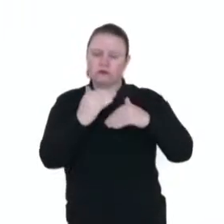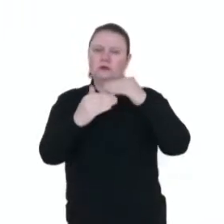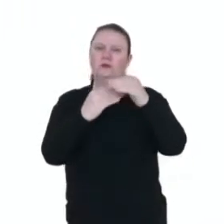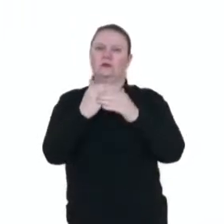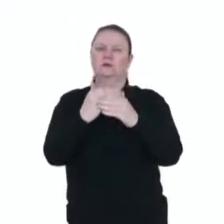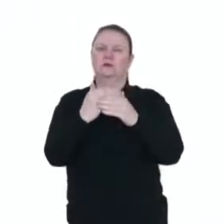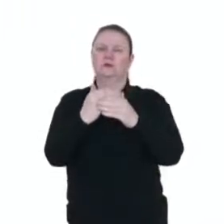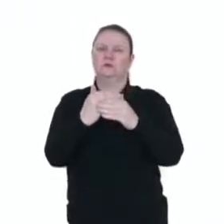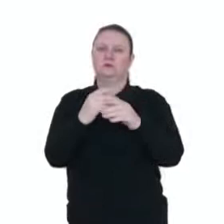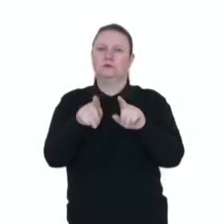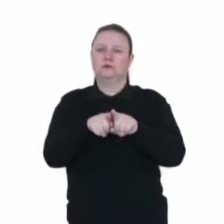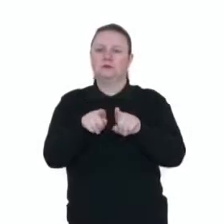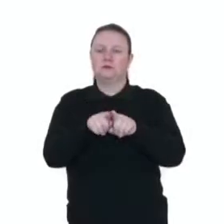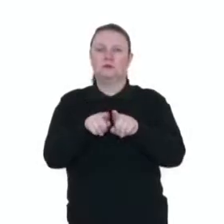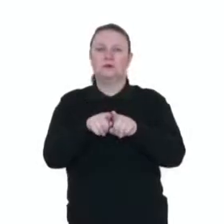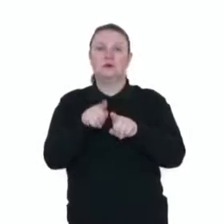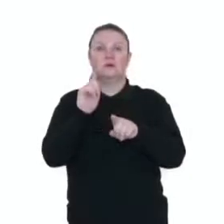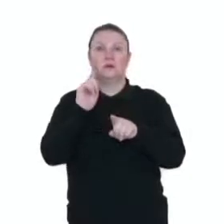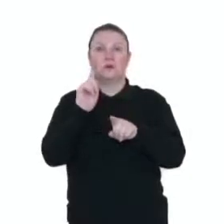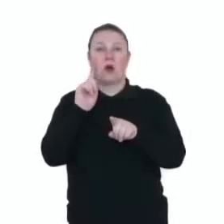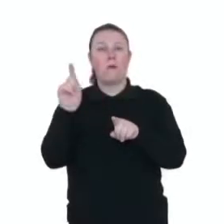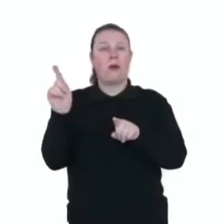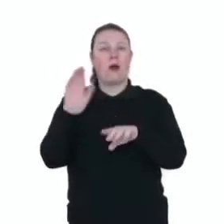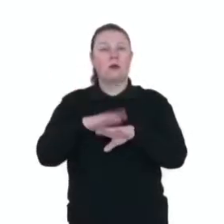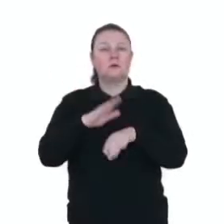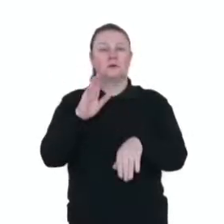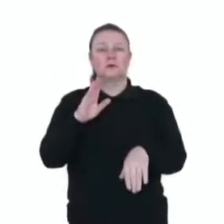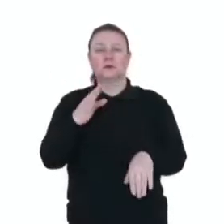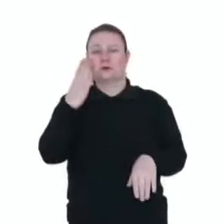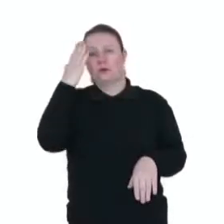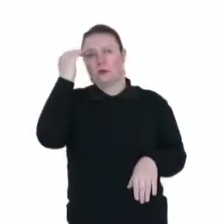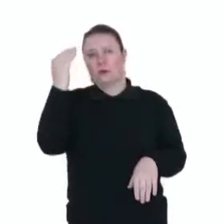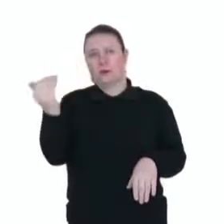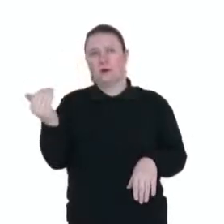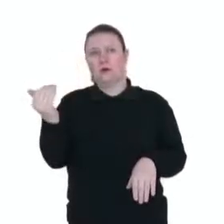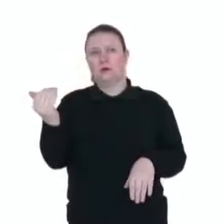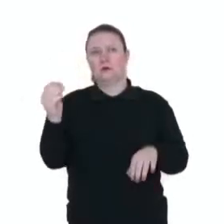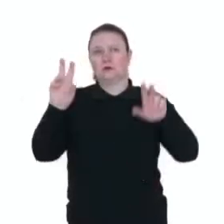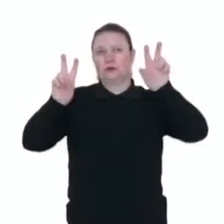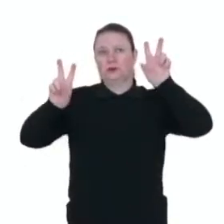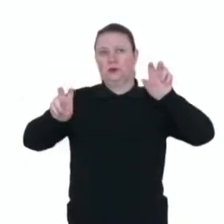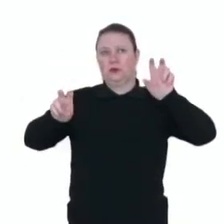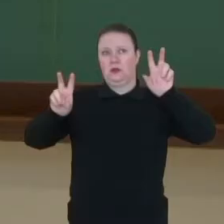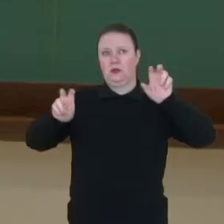seleção natural. Sua obra mais conhecida é A Origem das Espécies, de